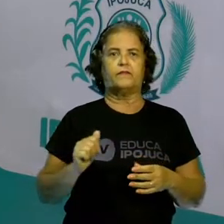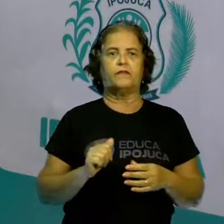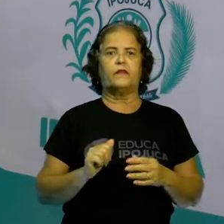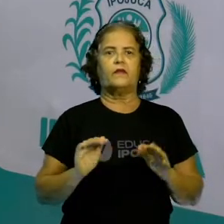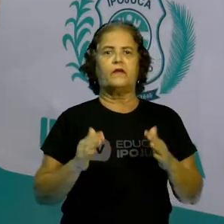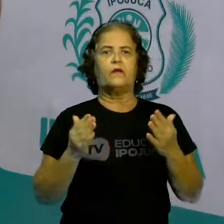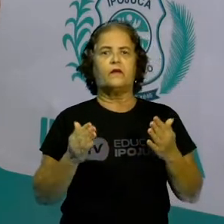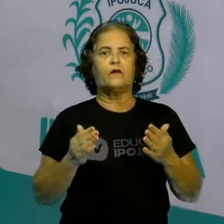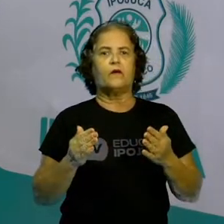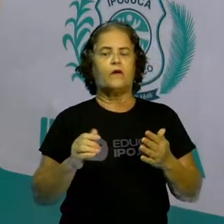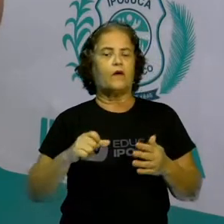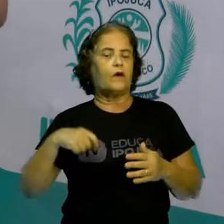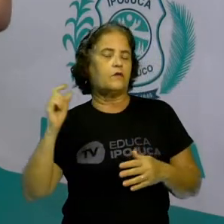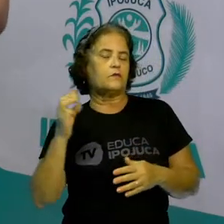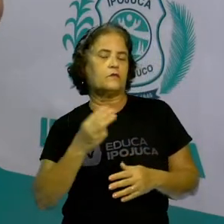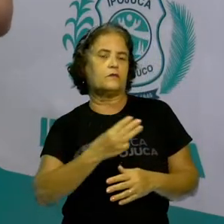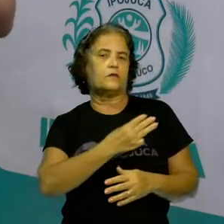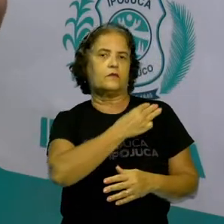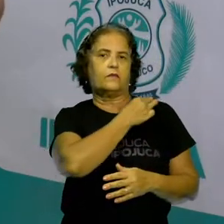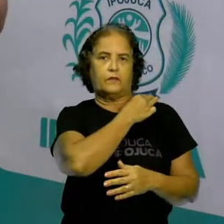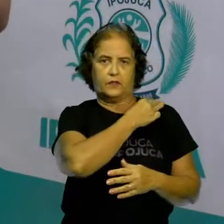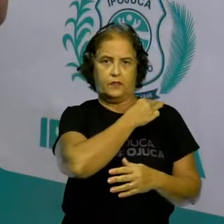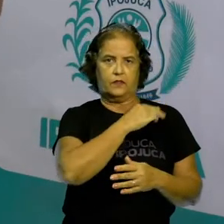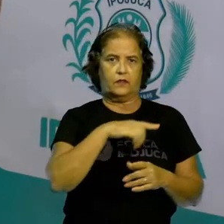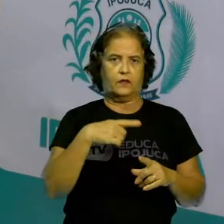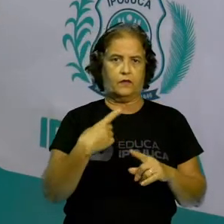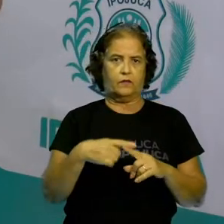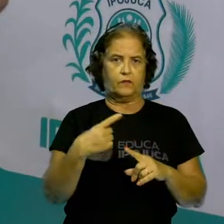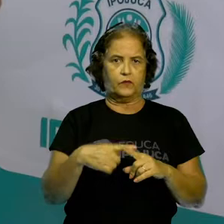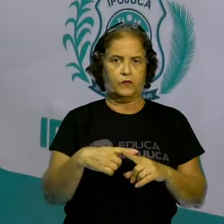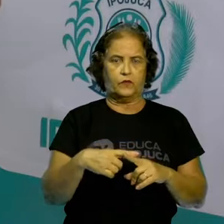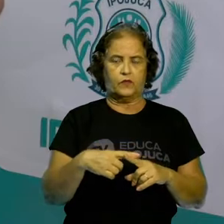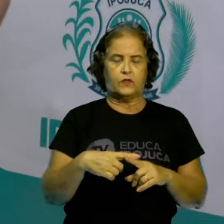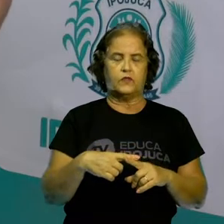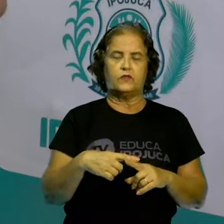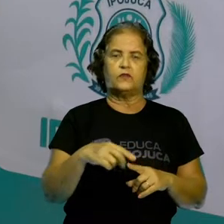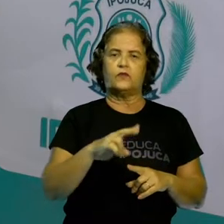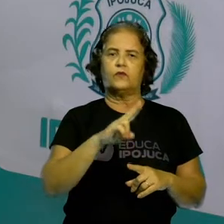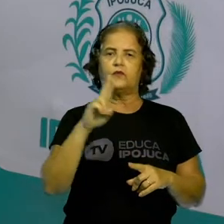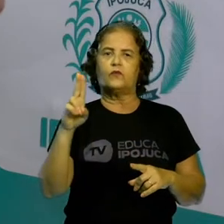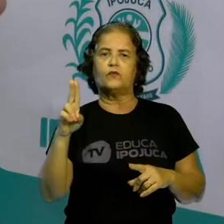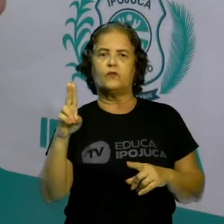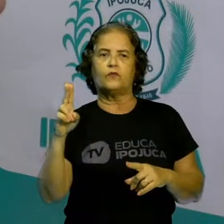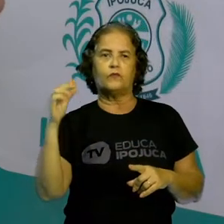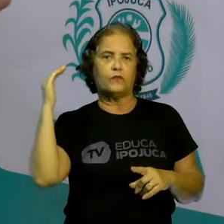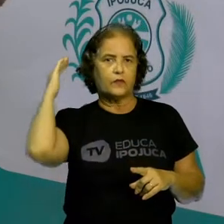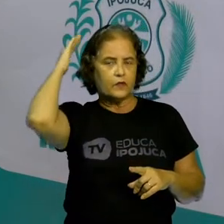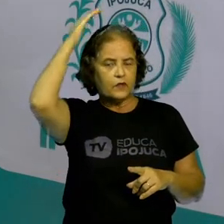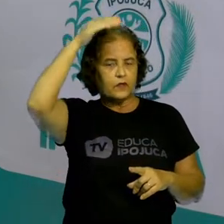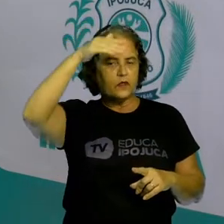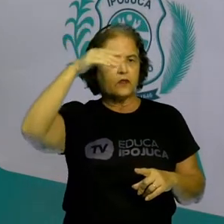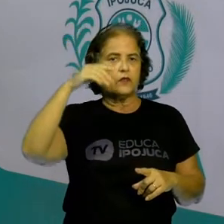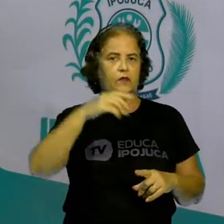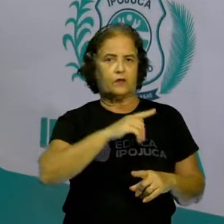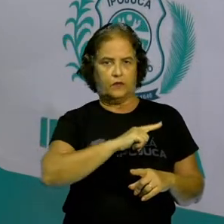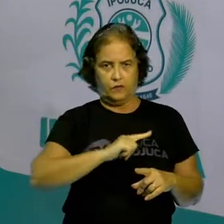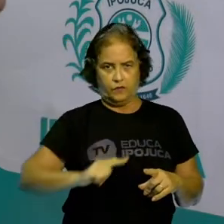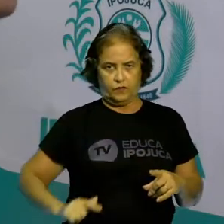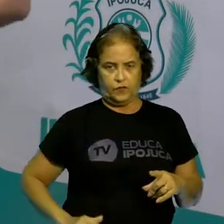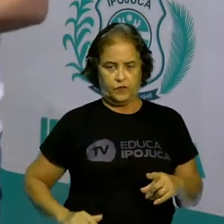eram militares. E por isso, esse primeiro período ficou conhecido como República da Espada, não é? Eles